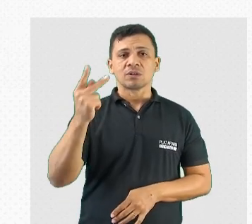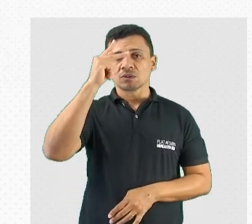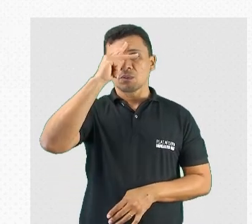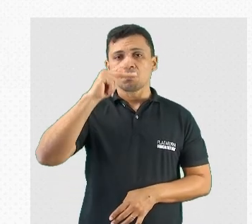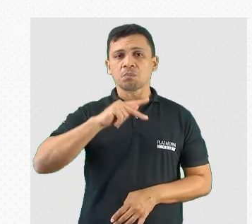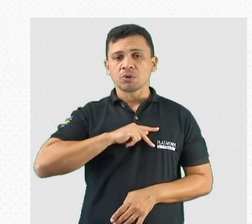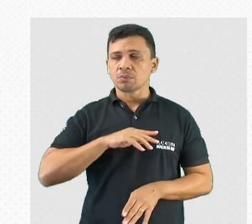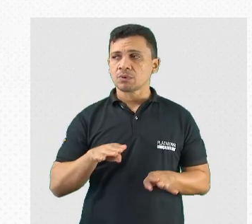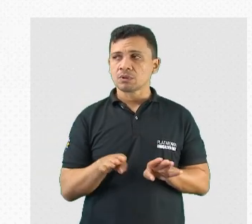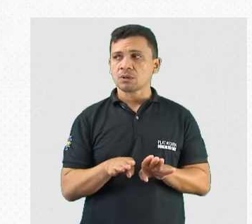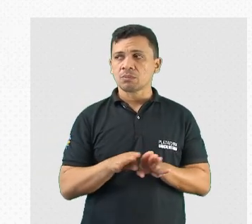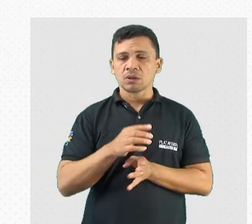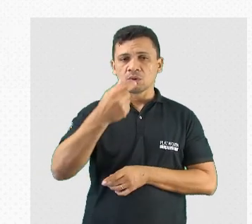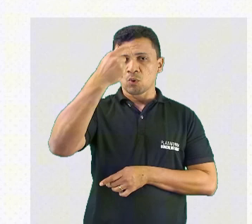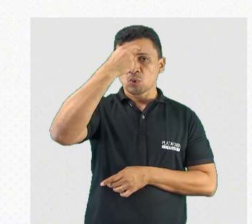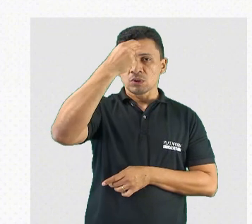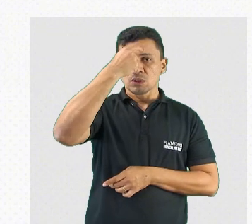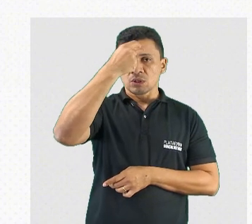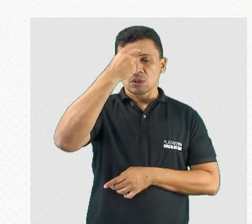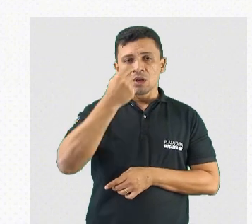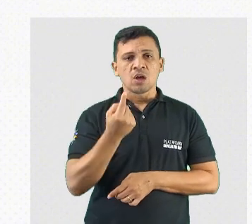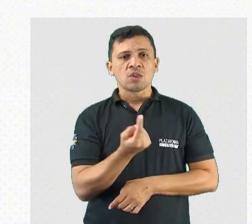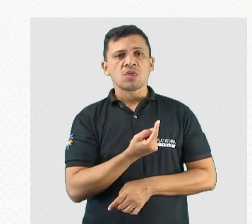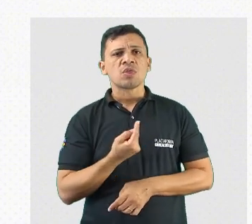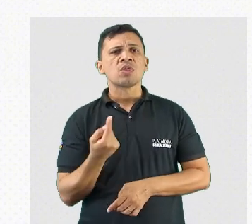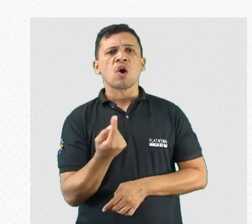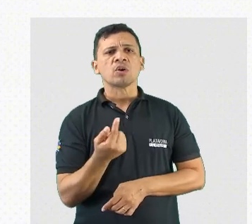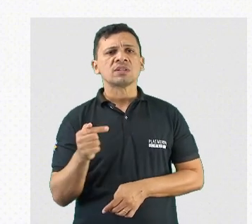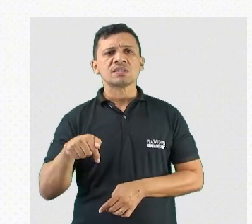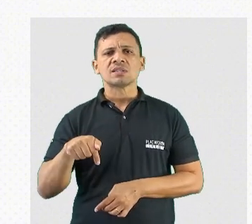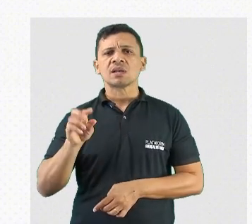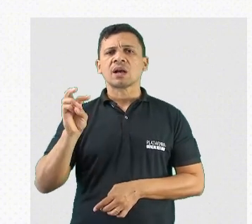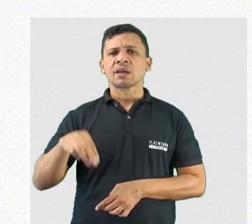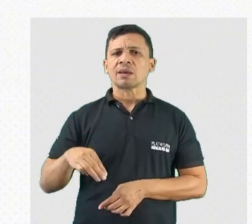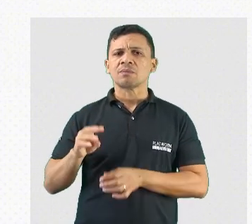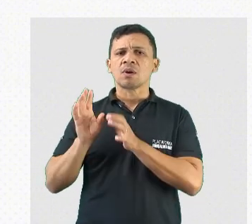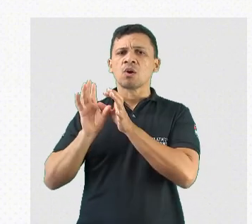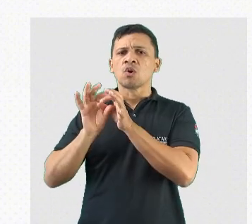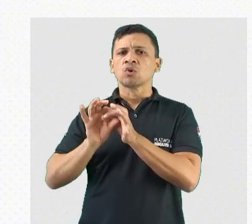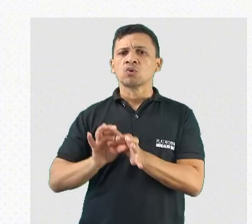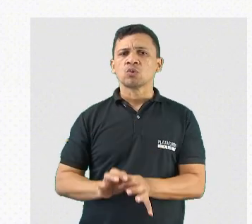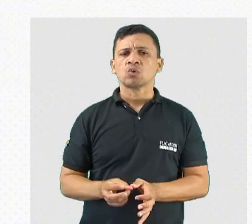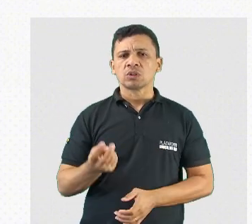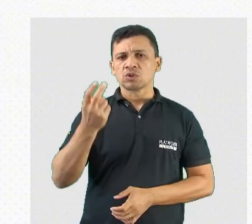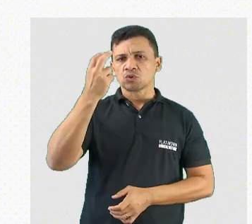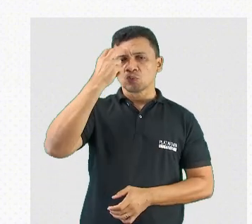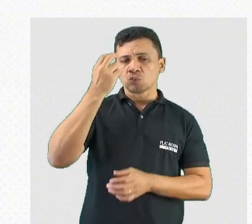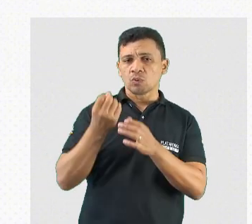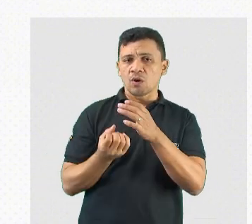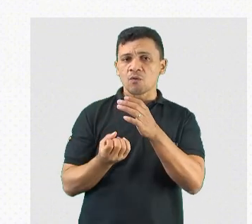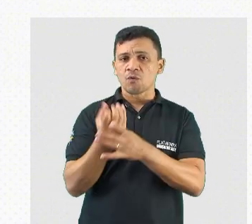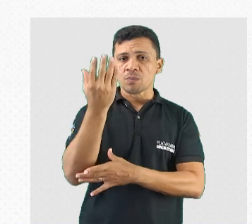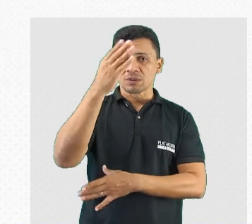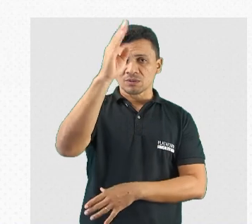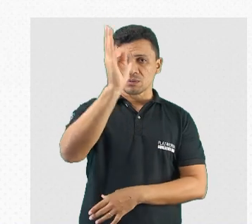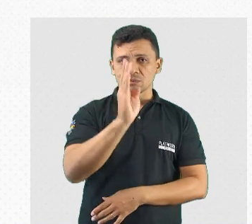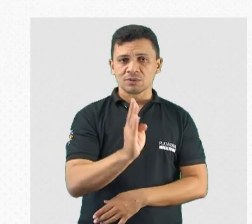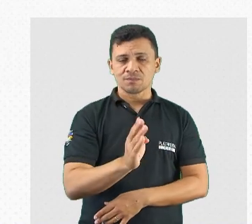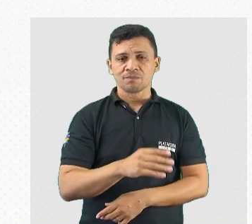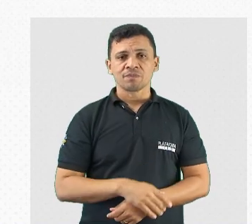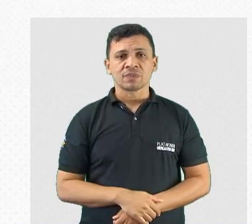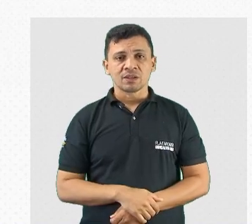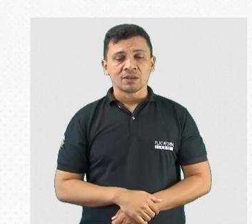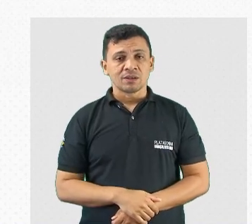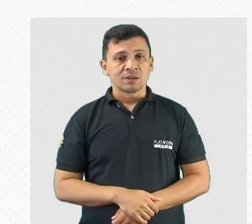também de entender quem nós somos no contexto cultural deste processo de formação brasileira. Hoje o Brasil